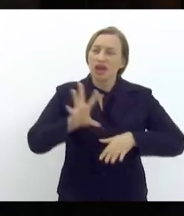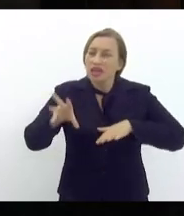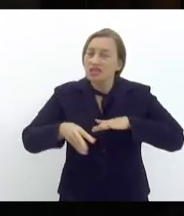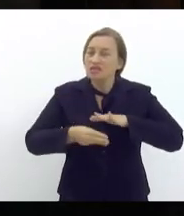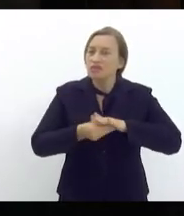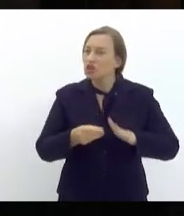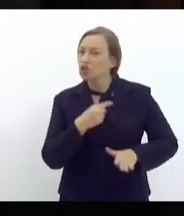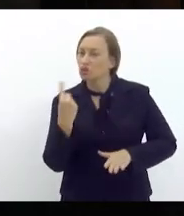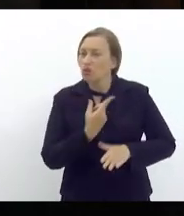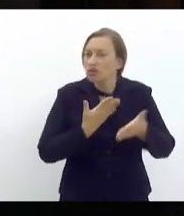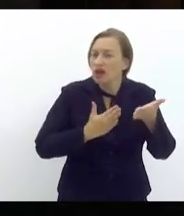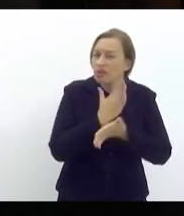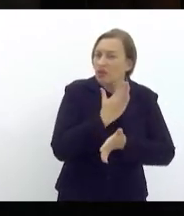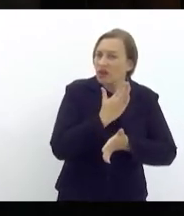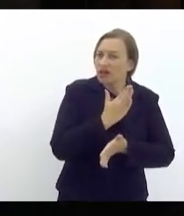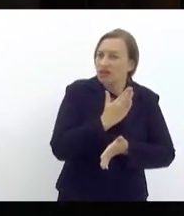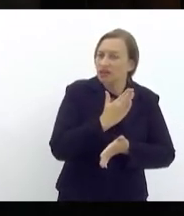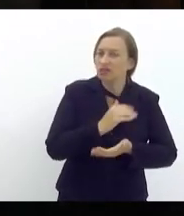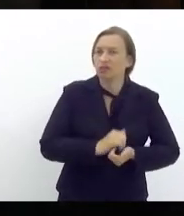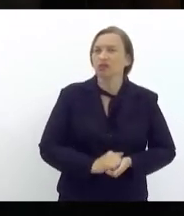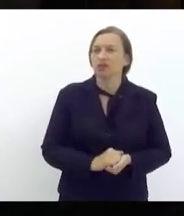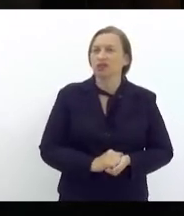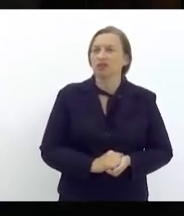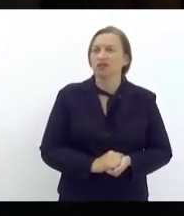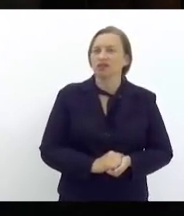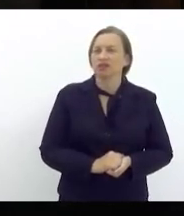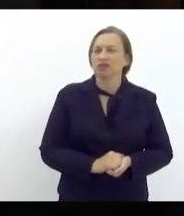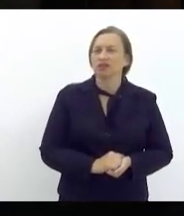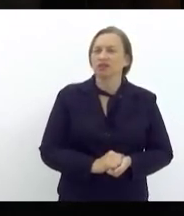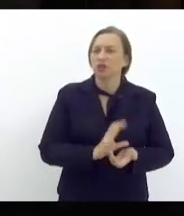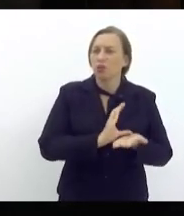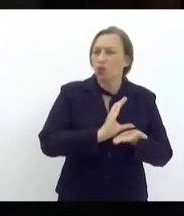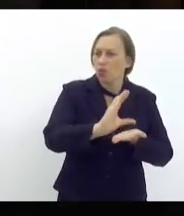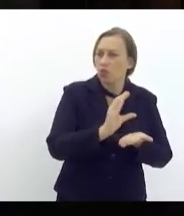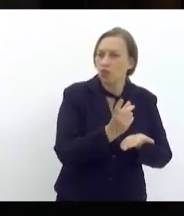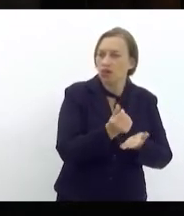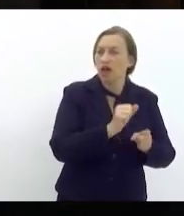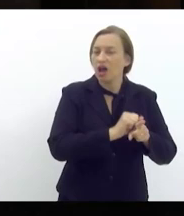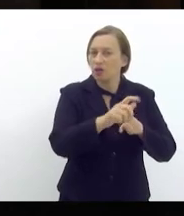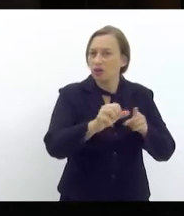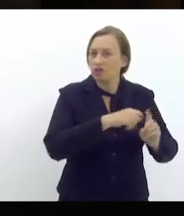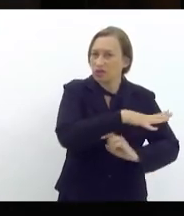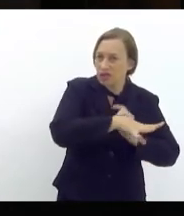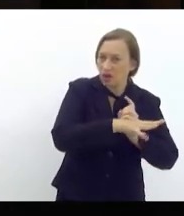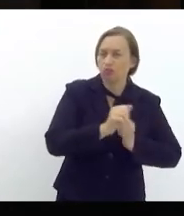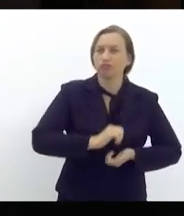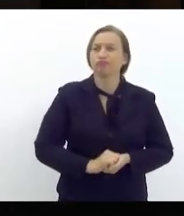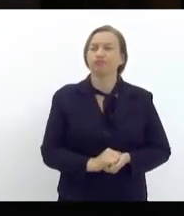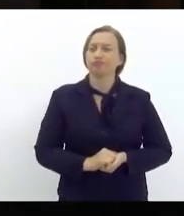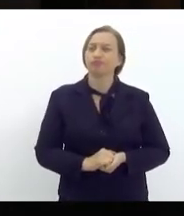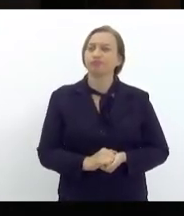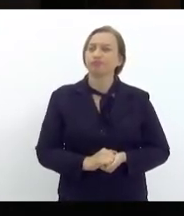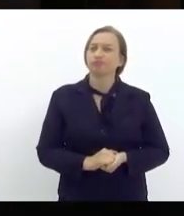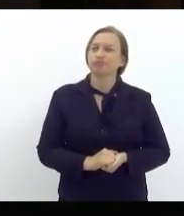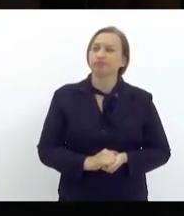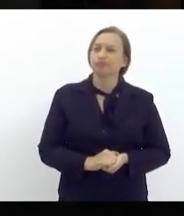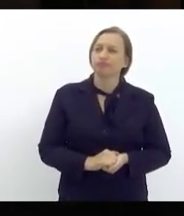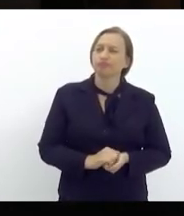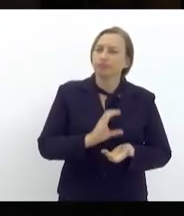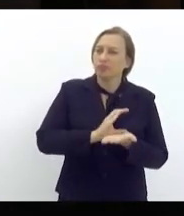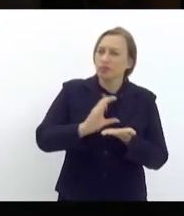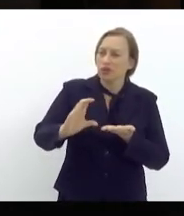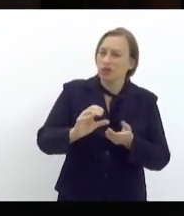foram aprovadas como a que garante recurso para o aluguel social a que busca a